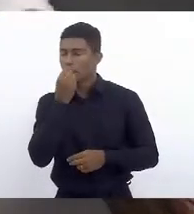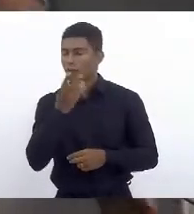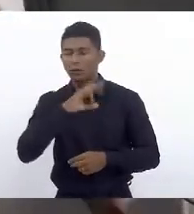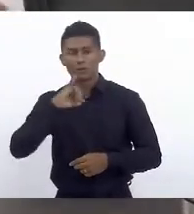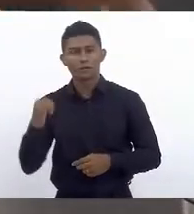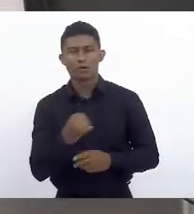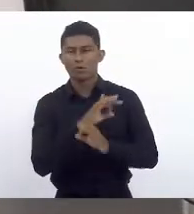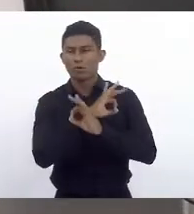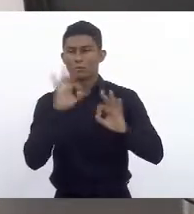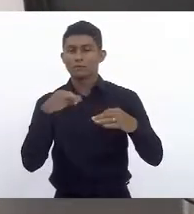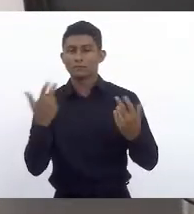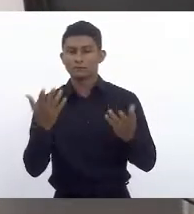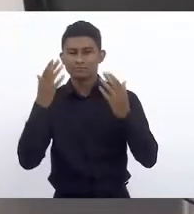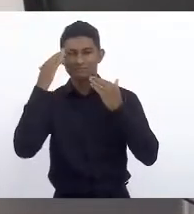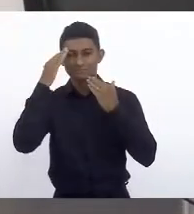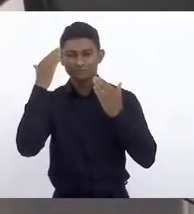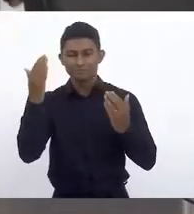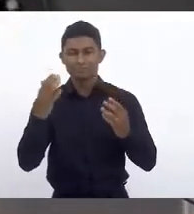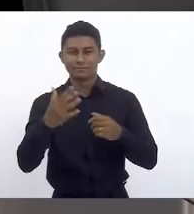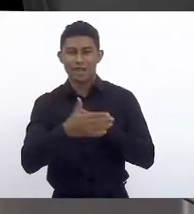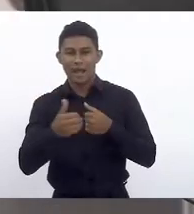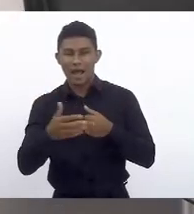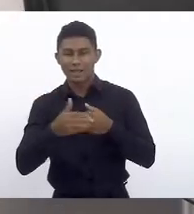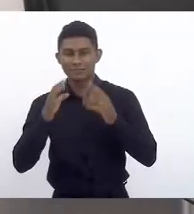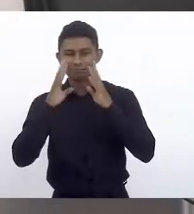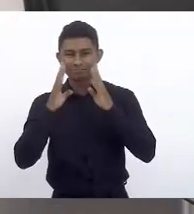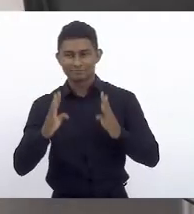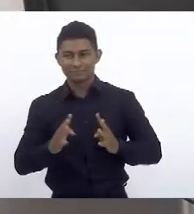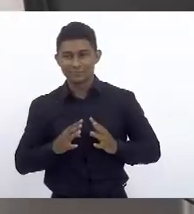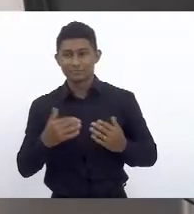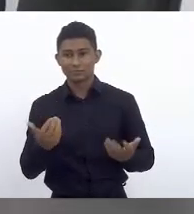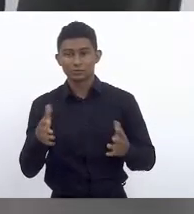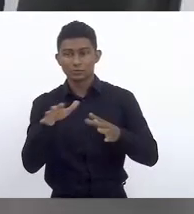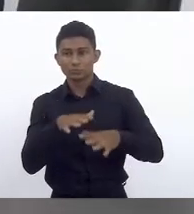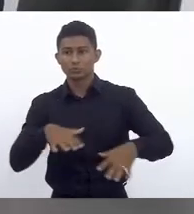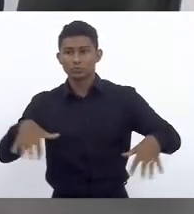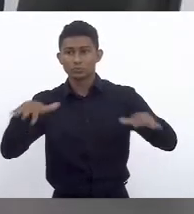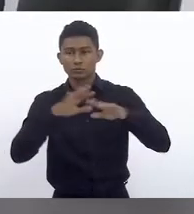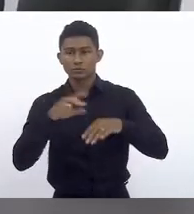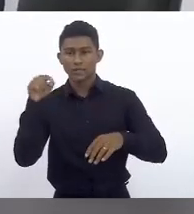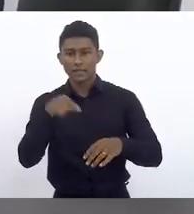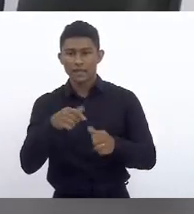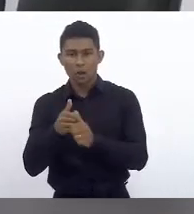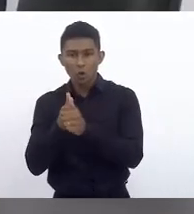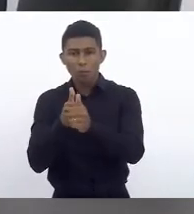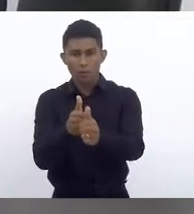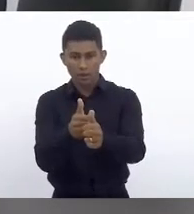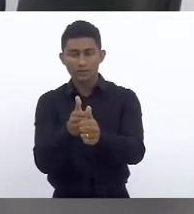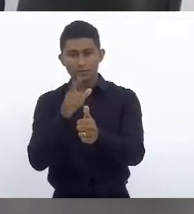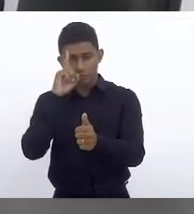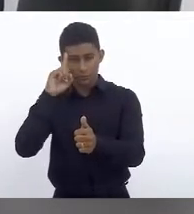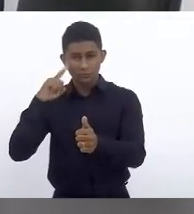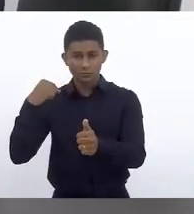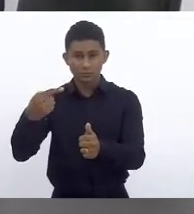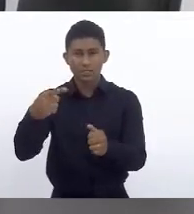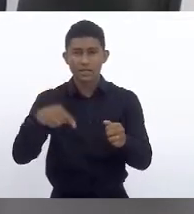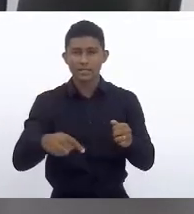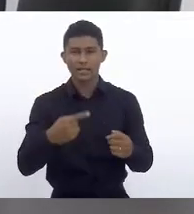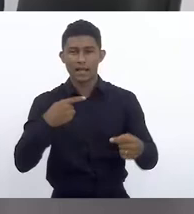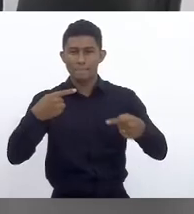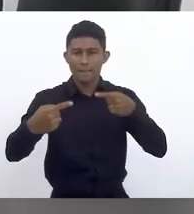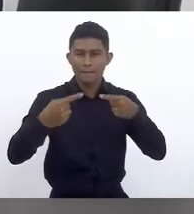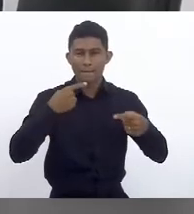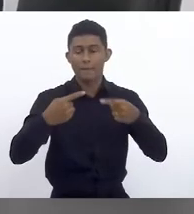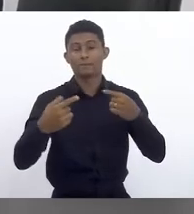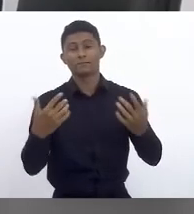isso. Agradecer o carinho e a atenção. Saudar aqui todos os assessores que acompanham o dia a dia desse debate. E